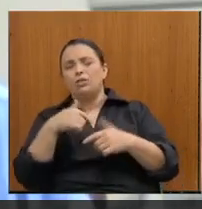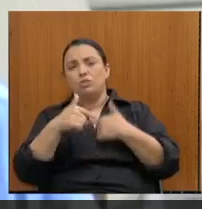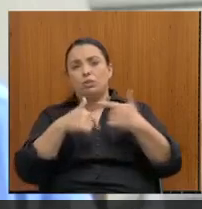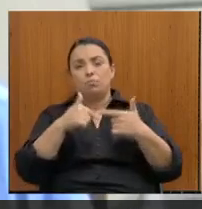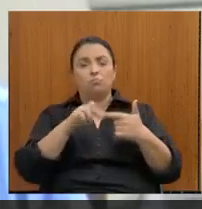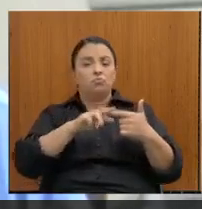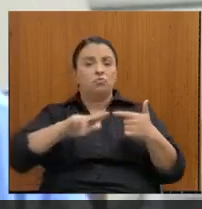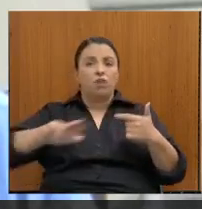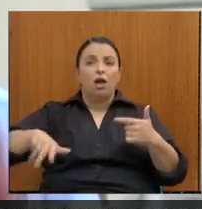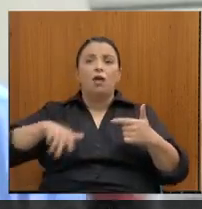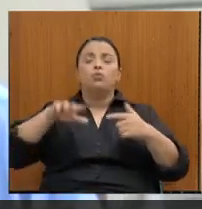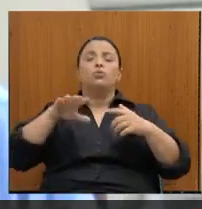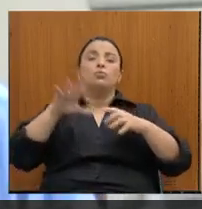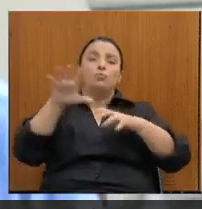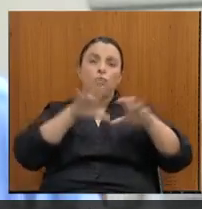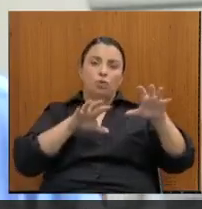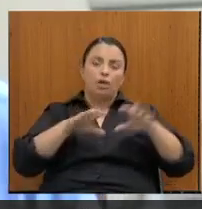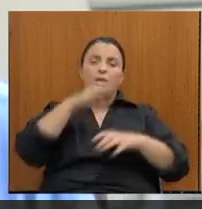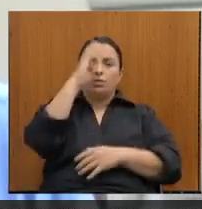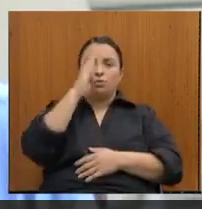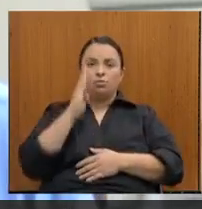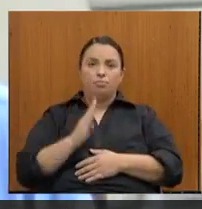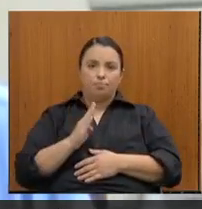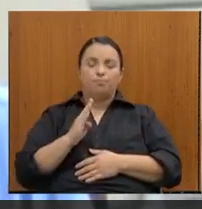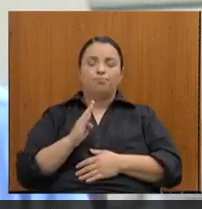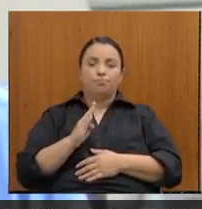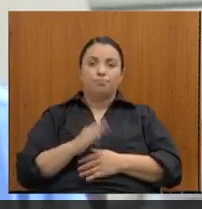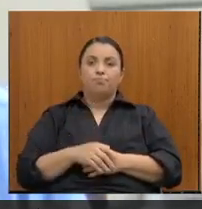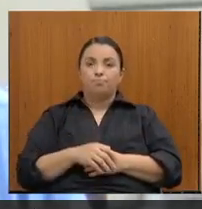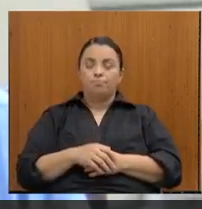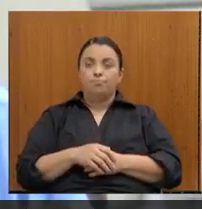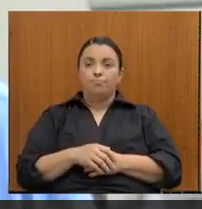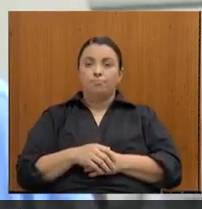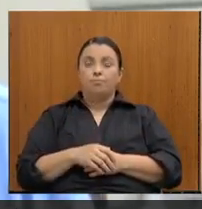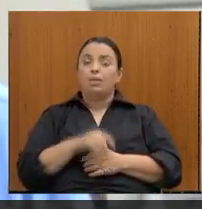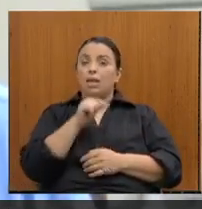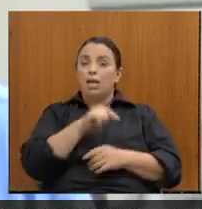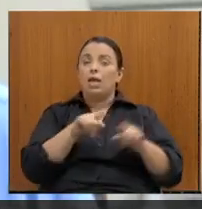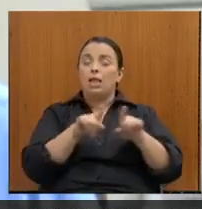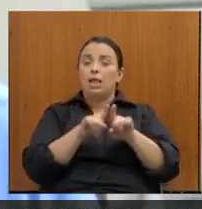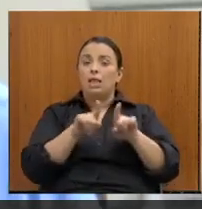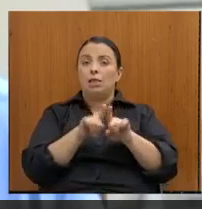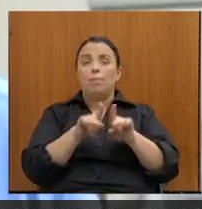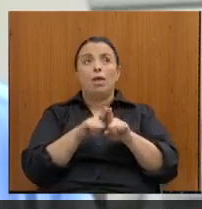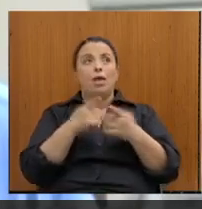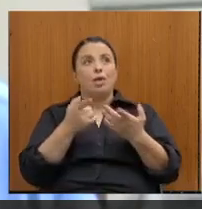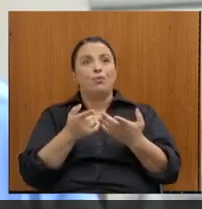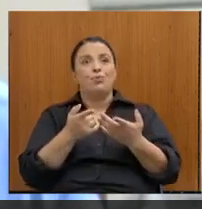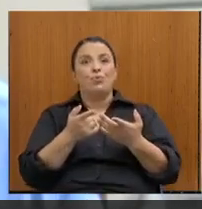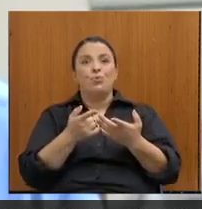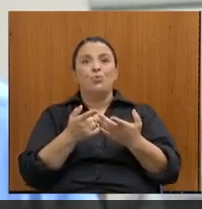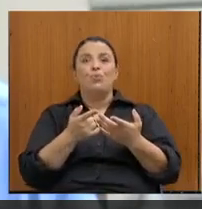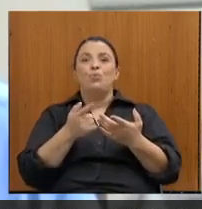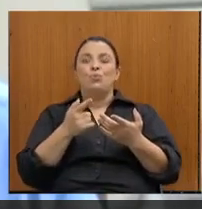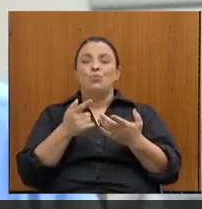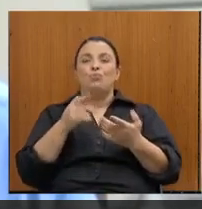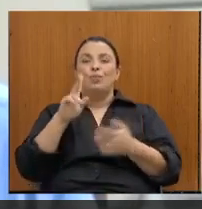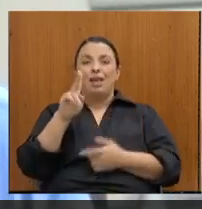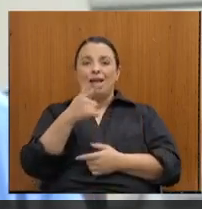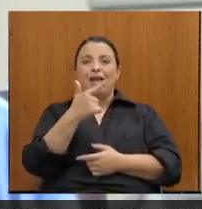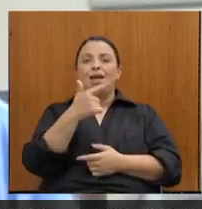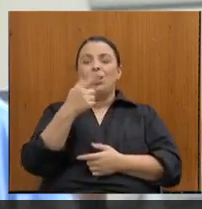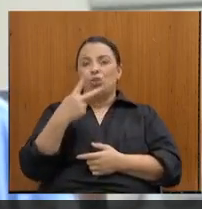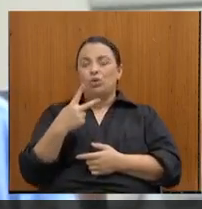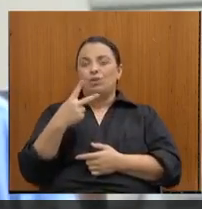então seja ele se apresenta também como uma fonte de hidrogênio Verde muito interessante para o